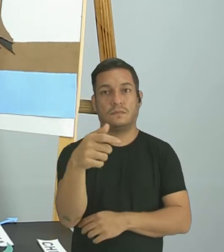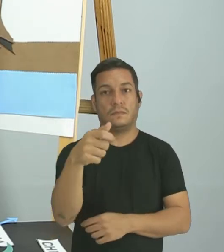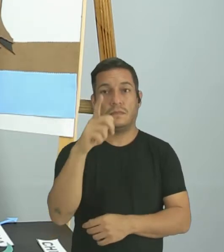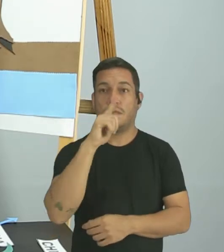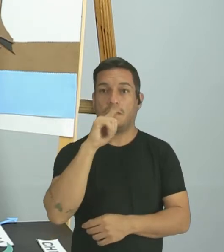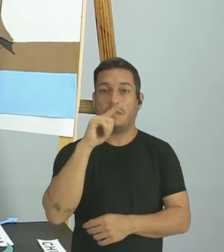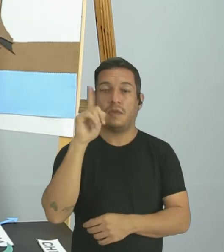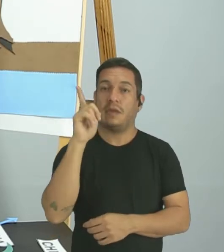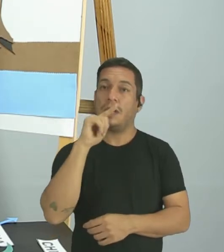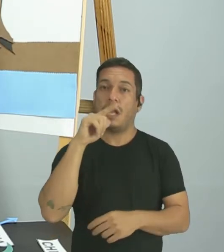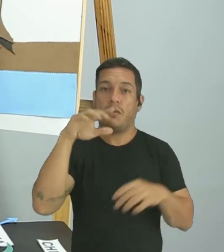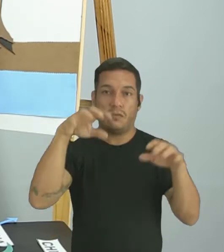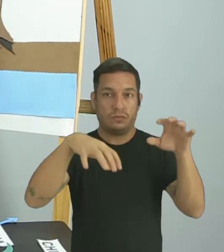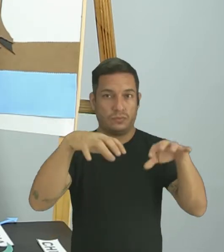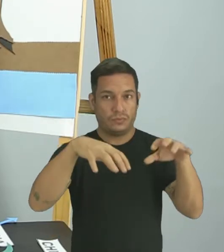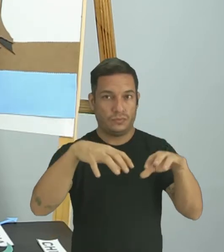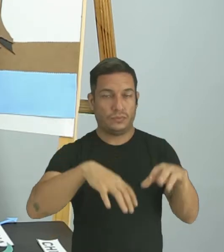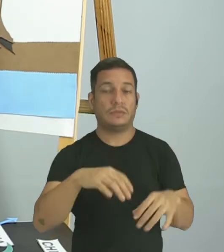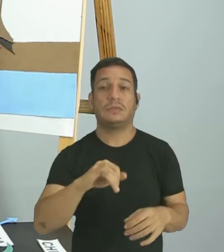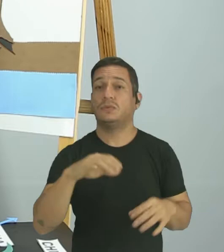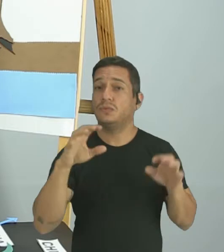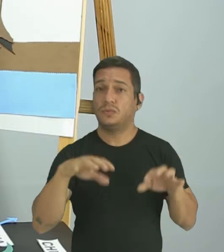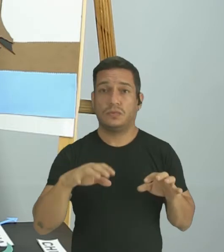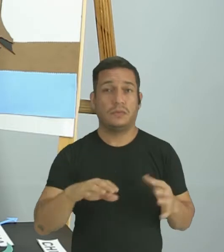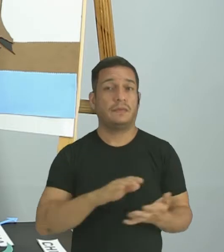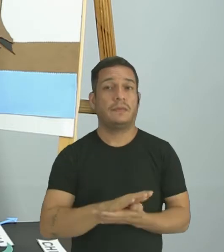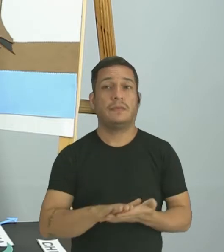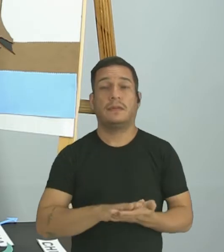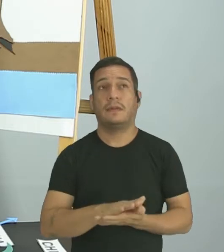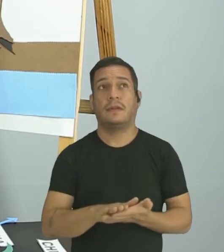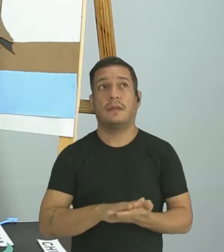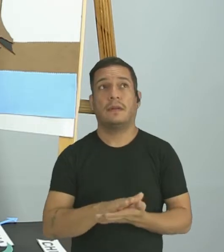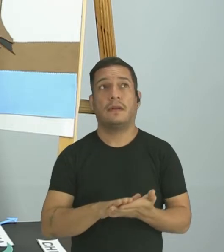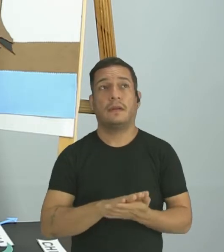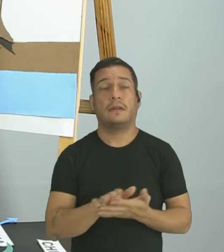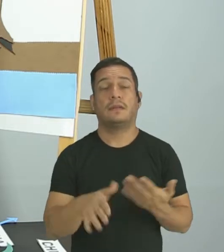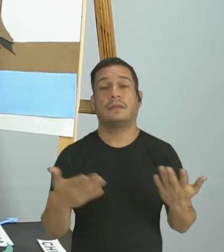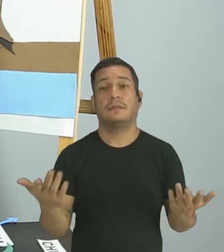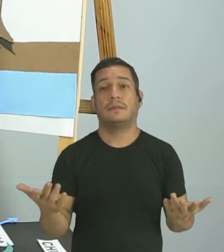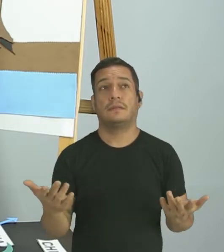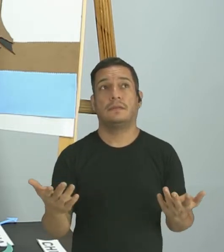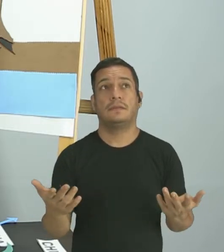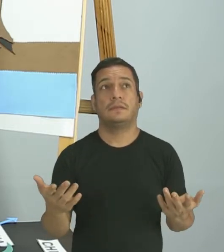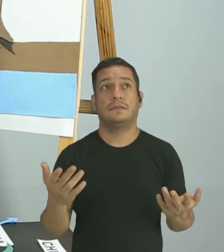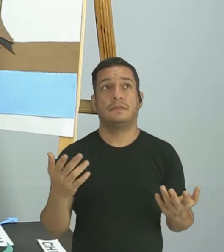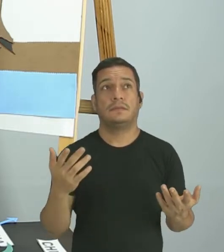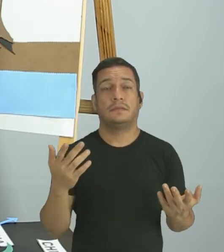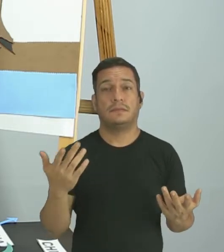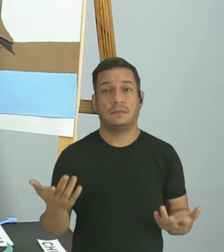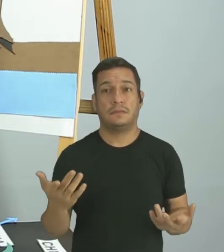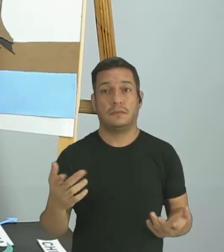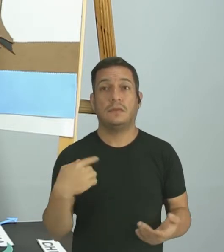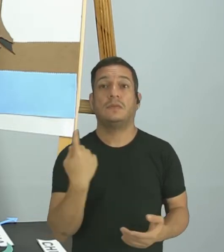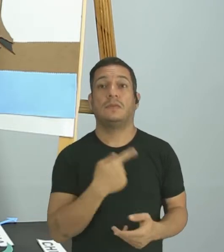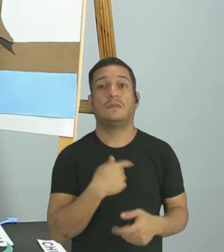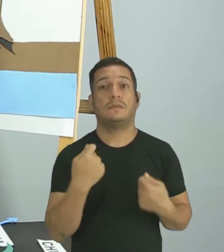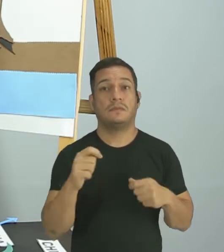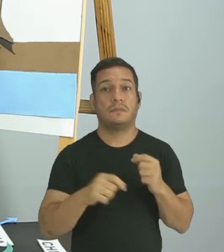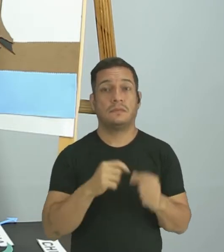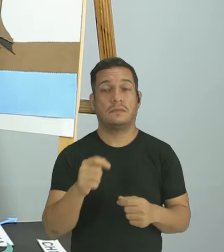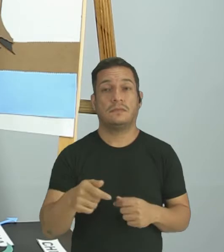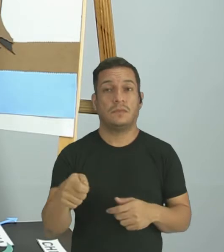não chove, né, com toda a água que cai, né, da chuva, se não chove, a gente precisa